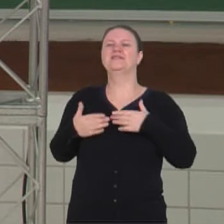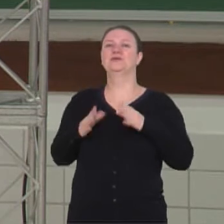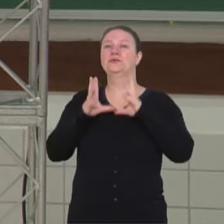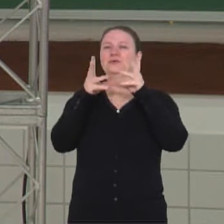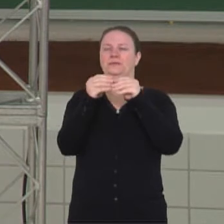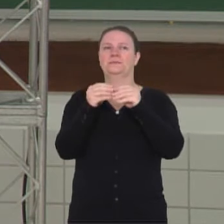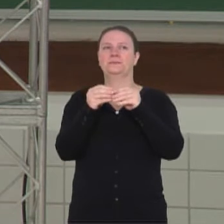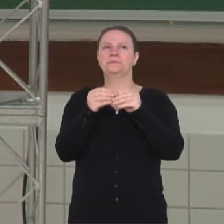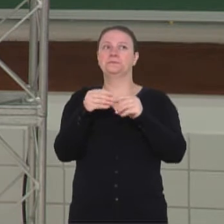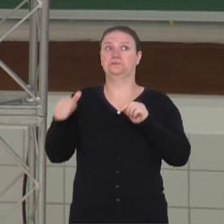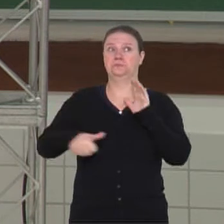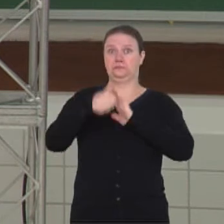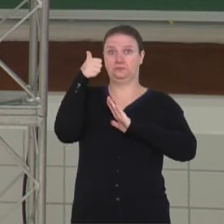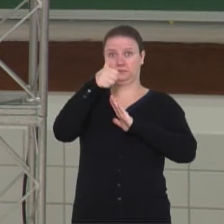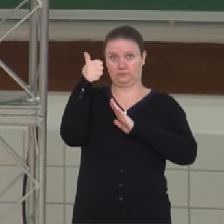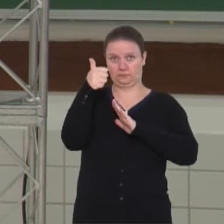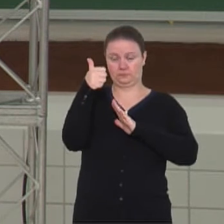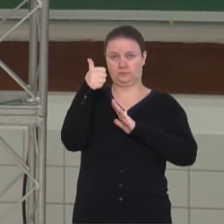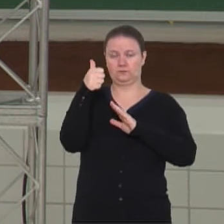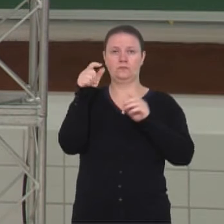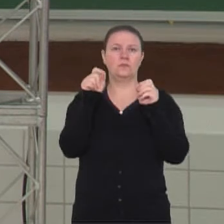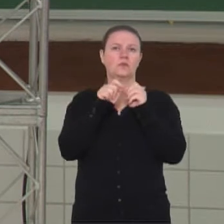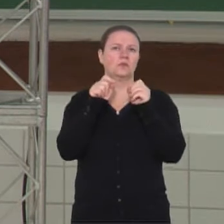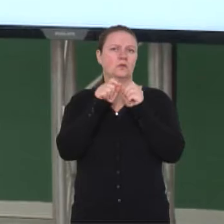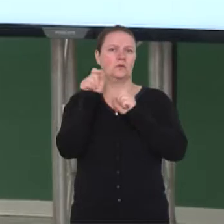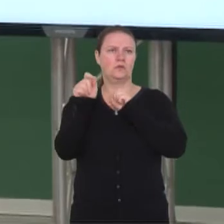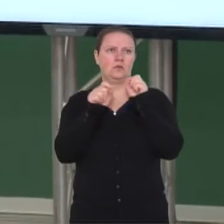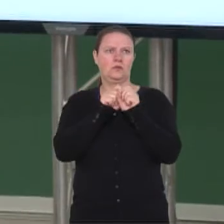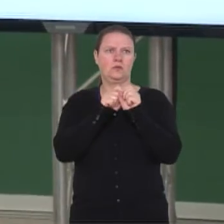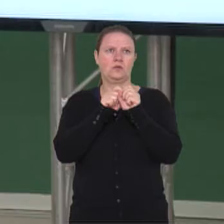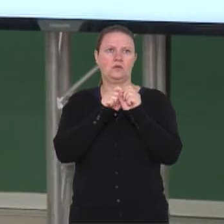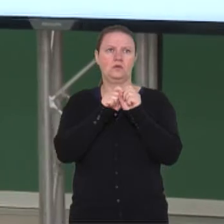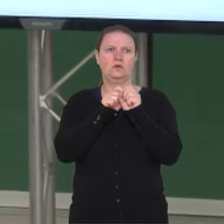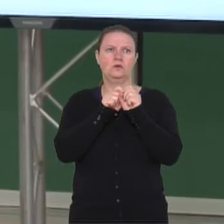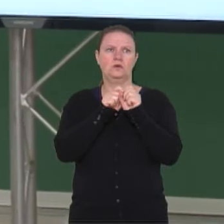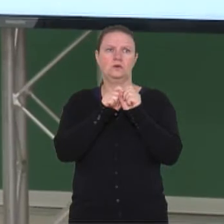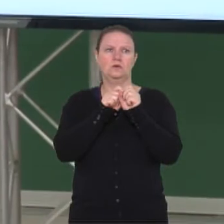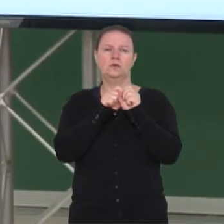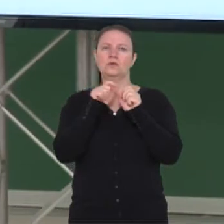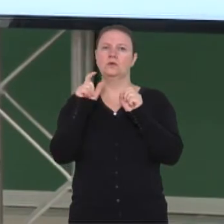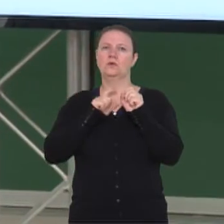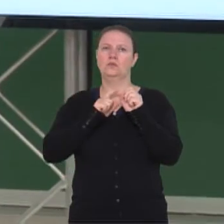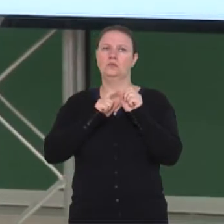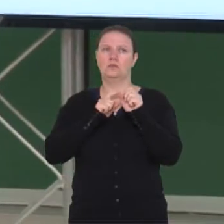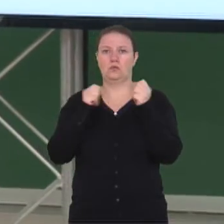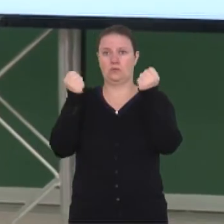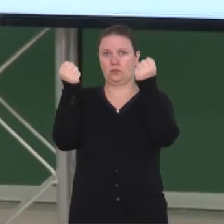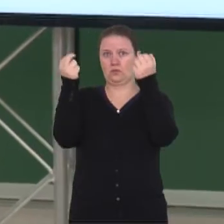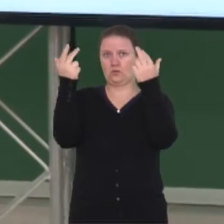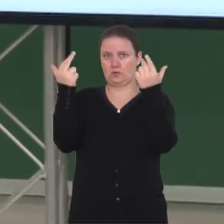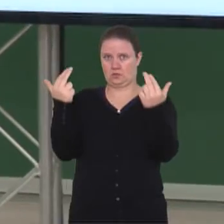Resolvendo a adição. Então, vou pegar aqui os termos que são comuns,